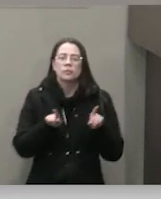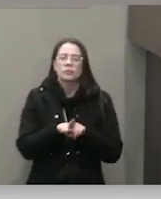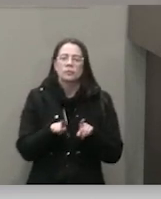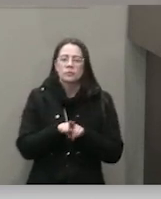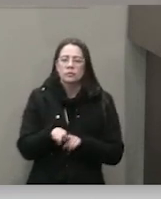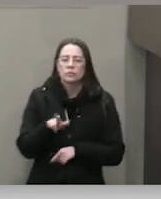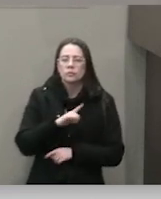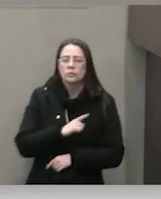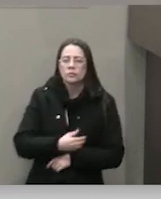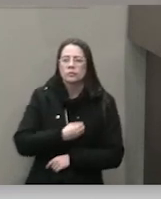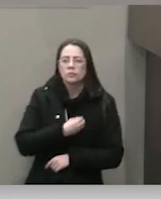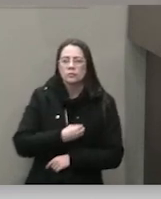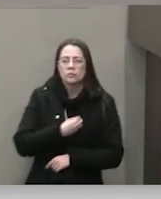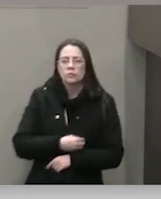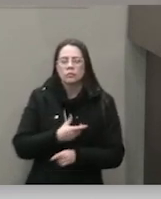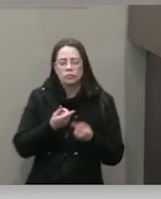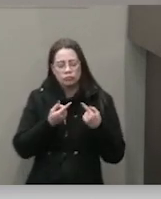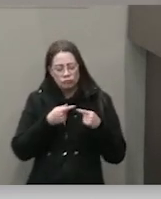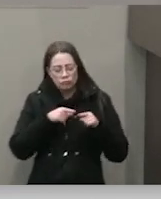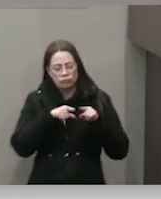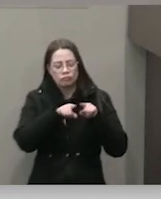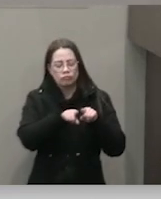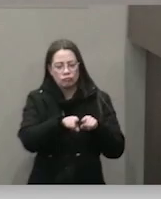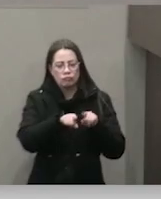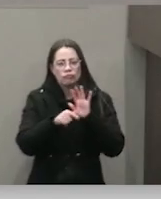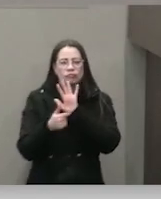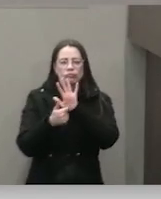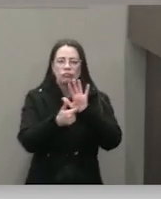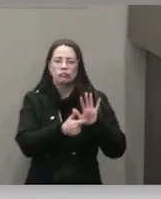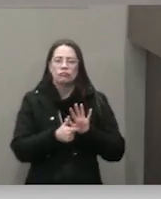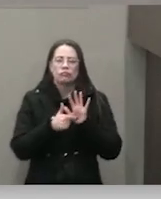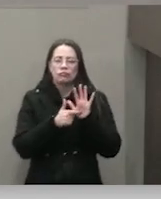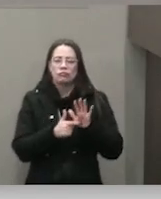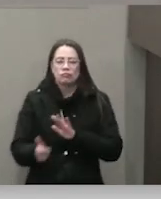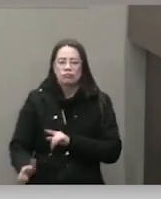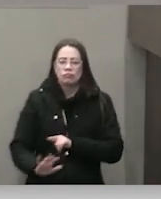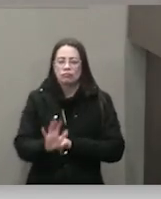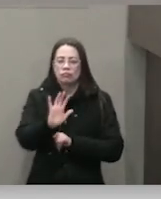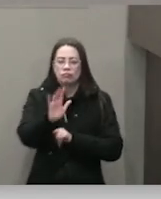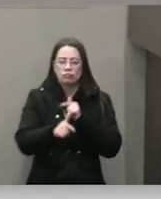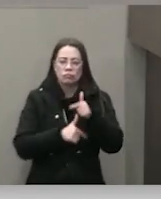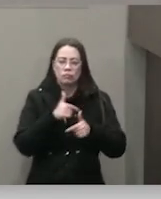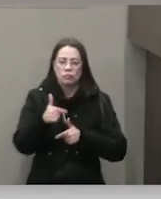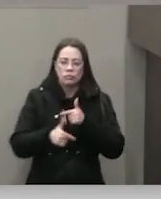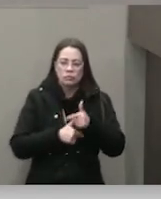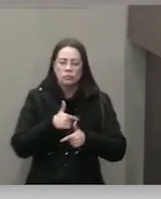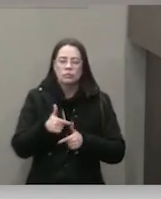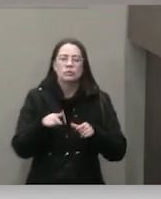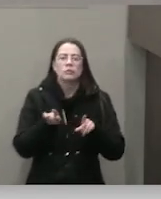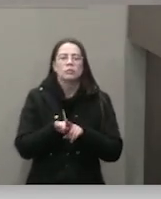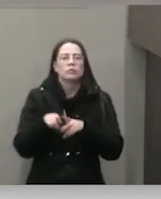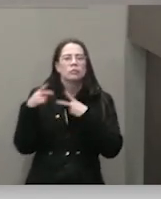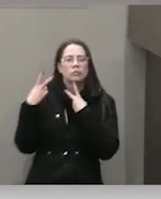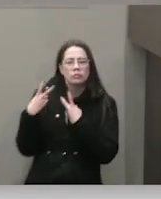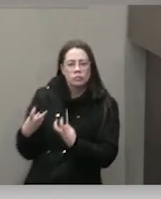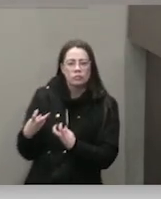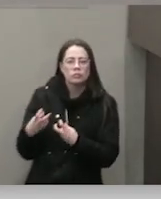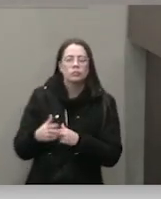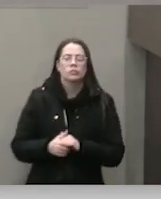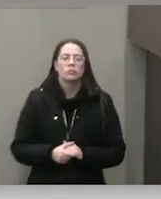vá ao assentamento desses guerreiros. Porque não existe nada mais que valoroso o